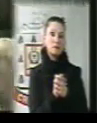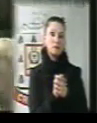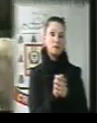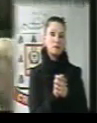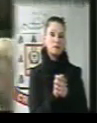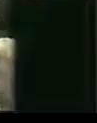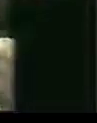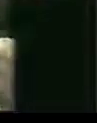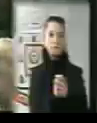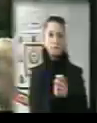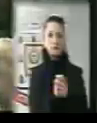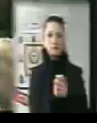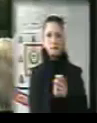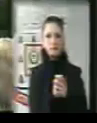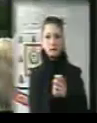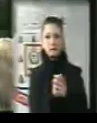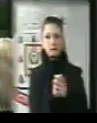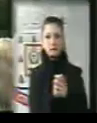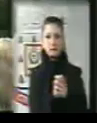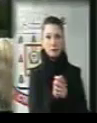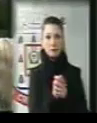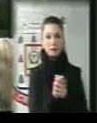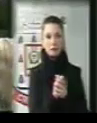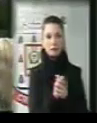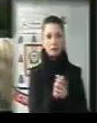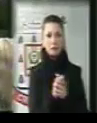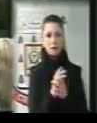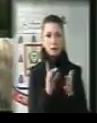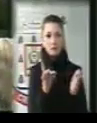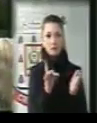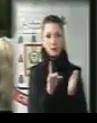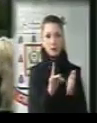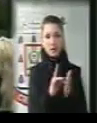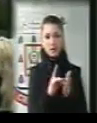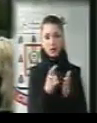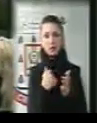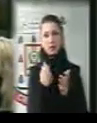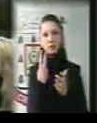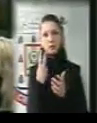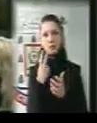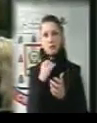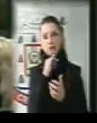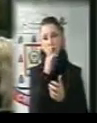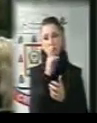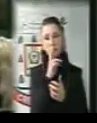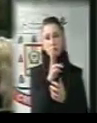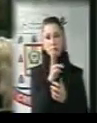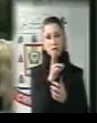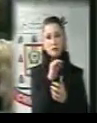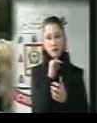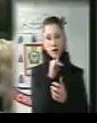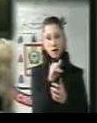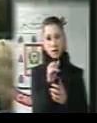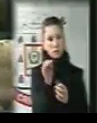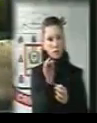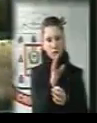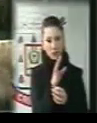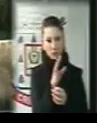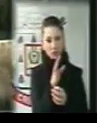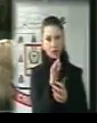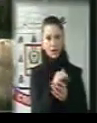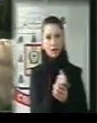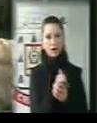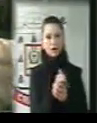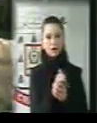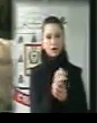visão de levantar. Claro. Na realidade, eu vou ver se eu respondo com um exemplo muito simples.